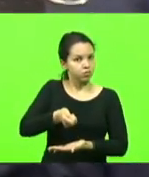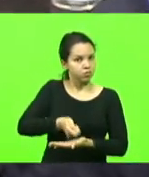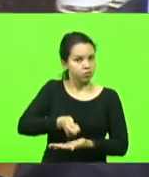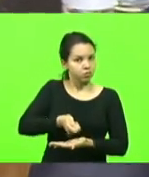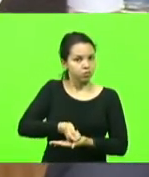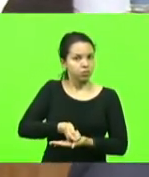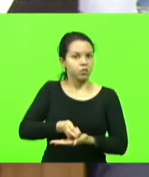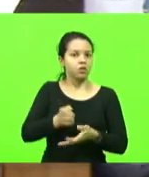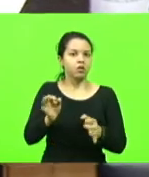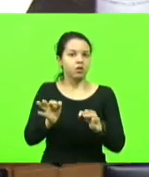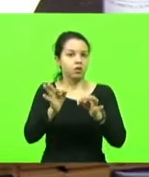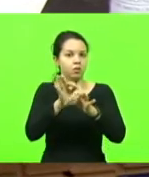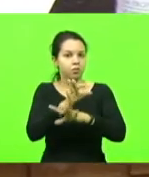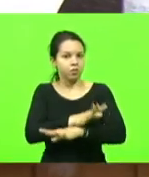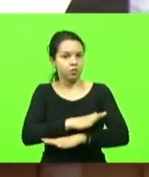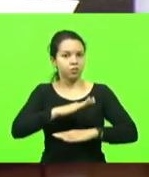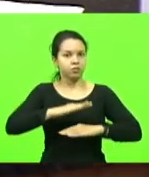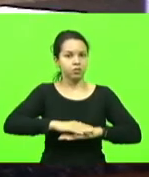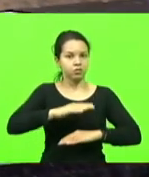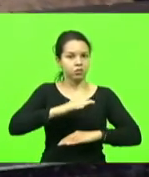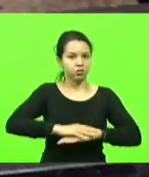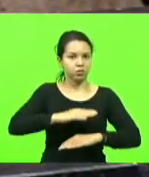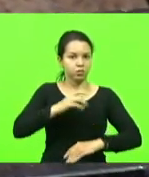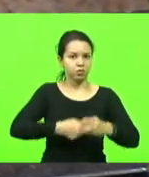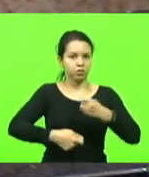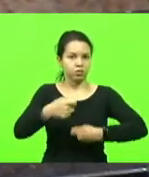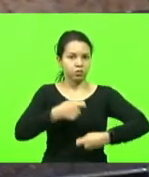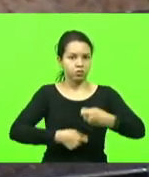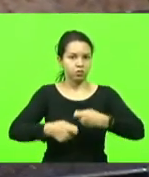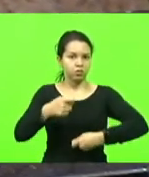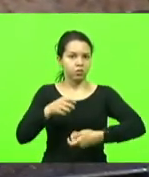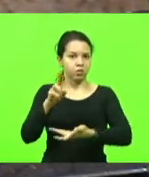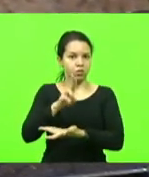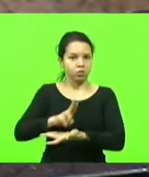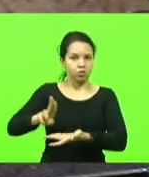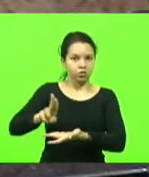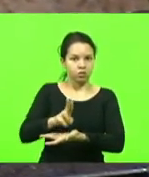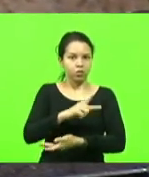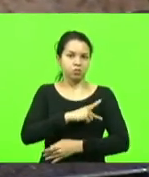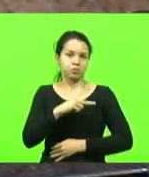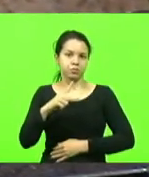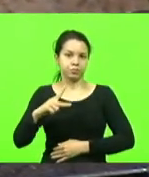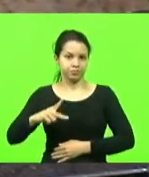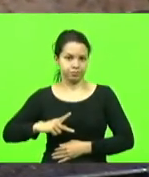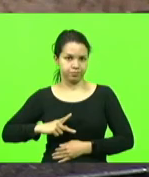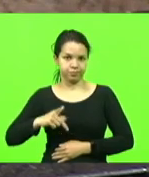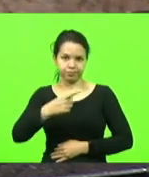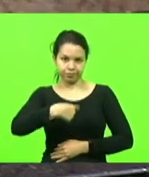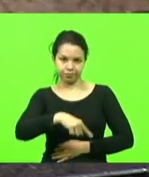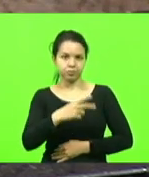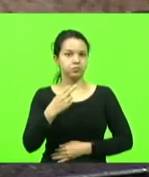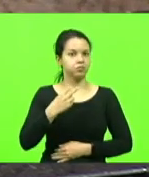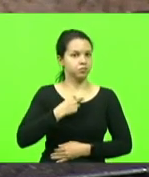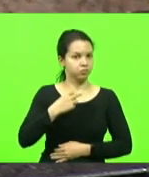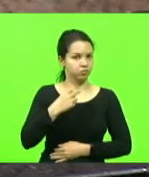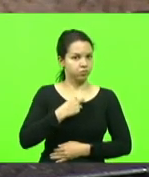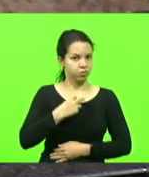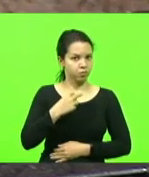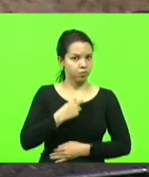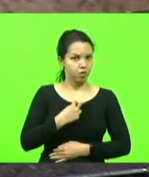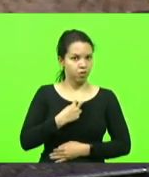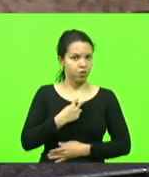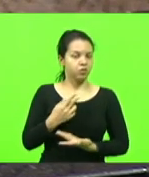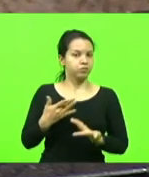acabar com a autonomia administrativa das universidades públicas. A gente não pode mais ficar à